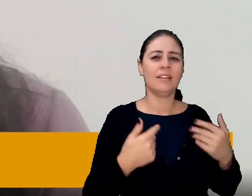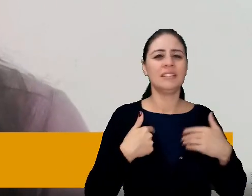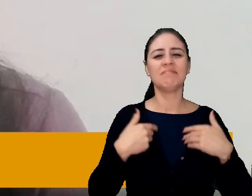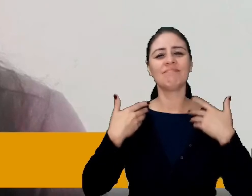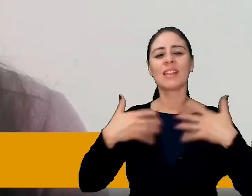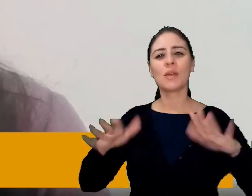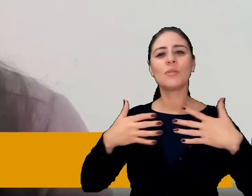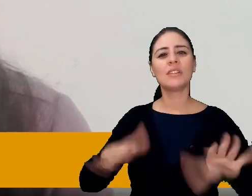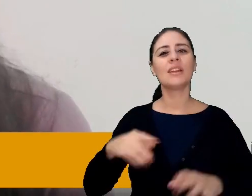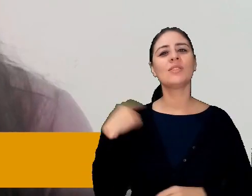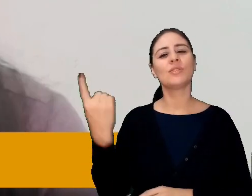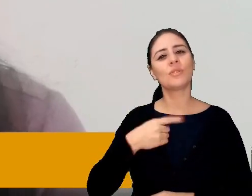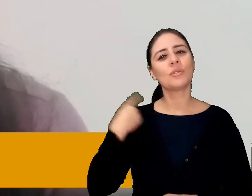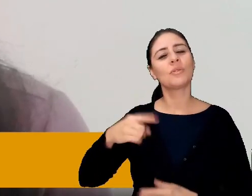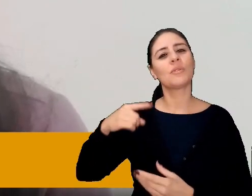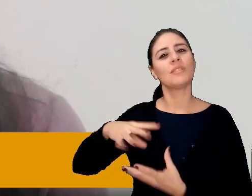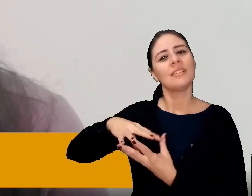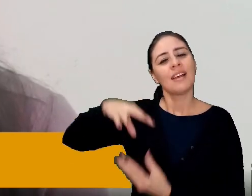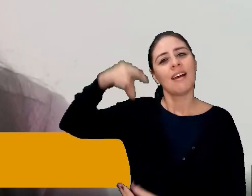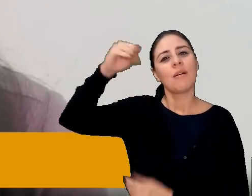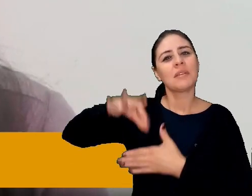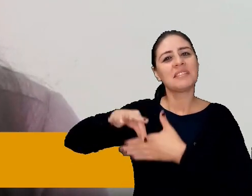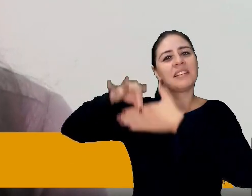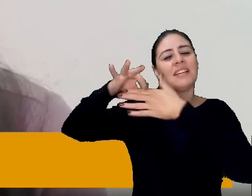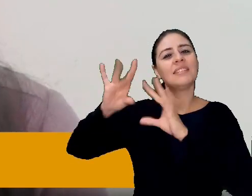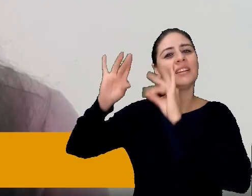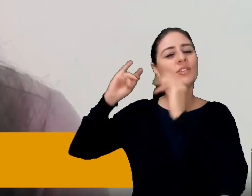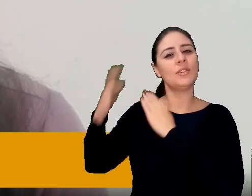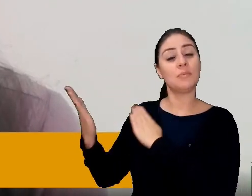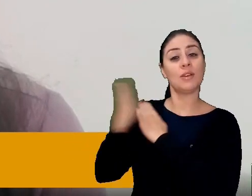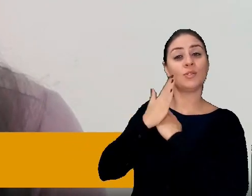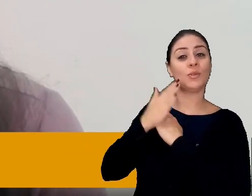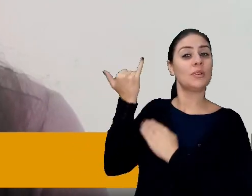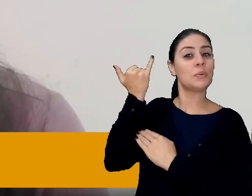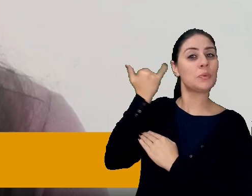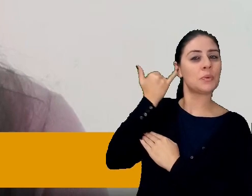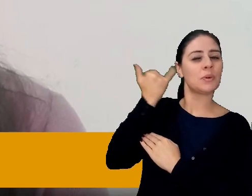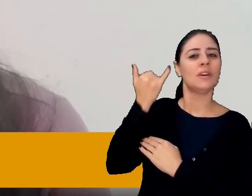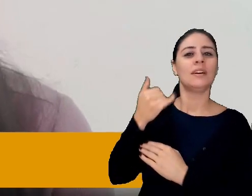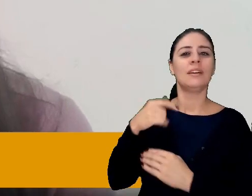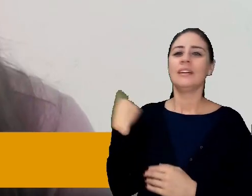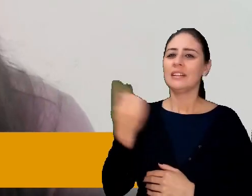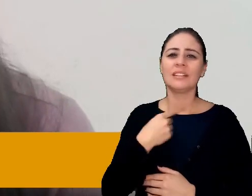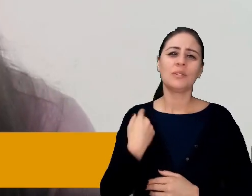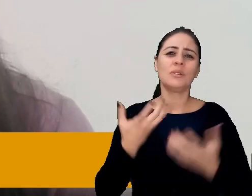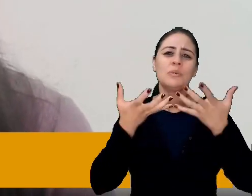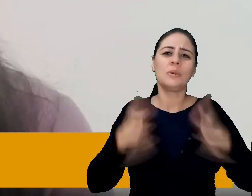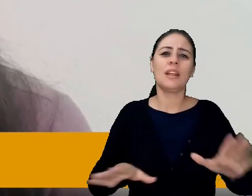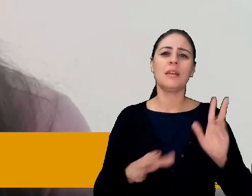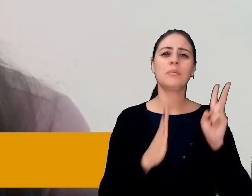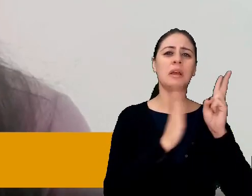deixo mais que a nossa ancestralidade fale por si só e que a gente não seja mais esse objeto de estudo,